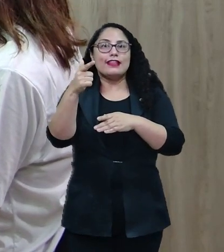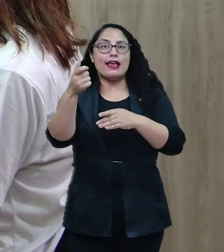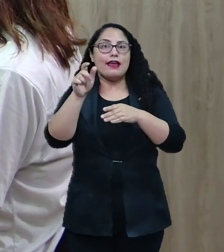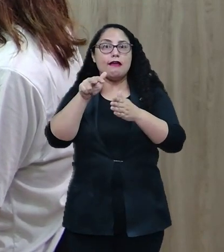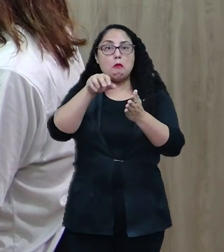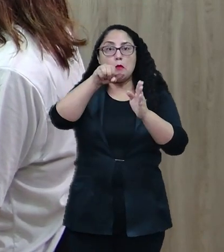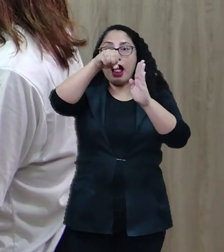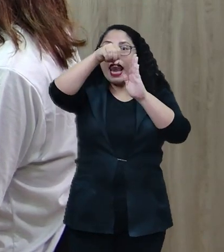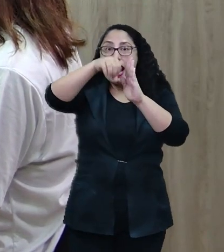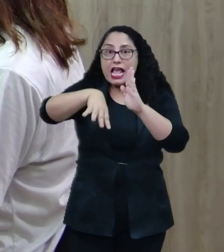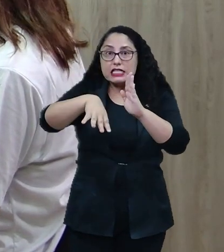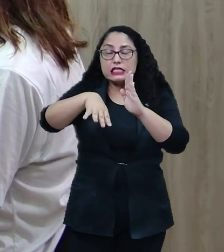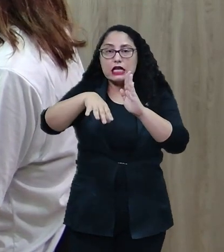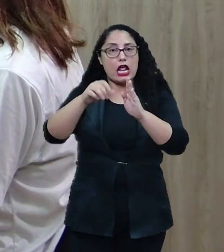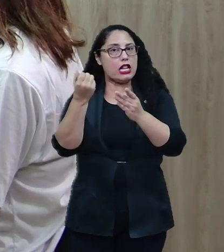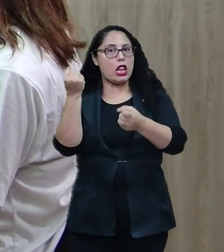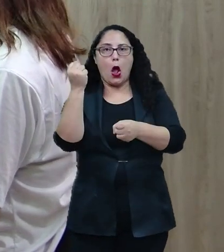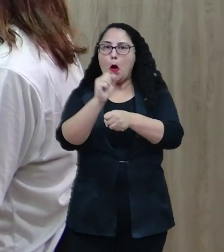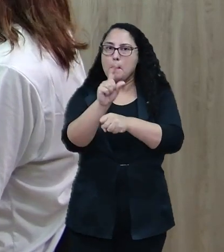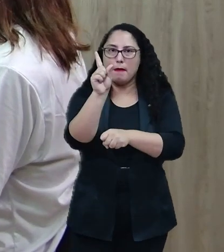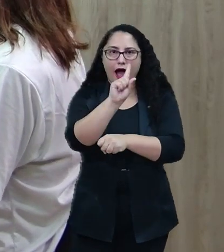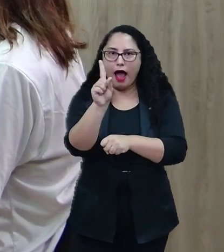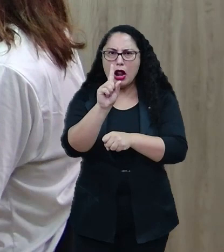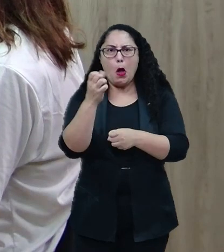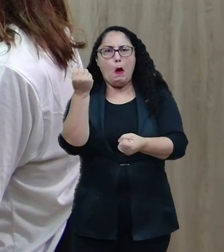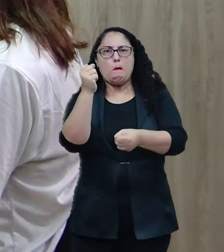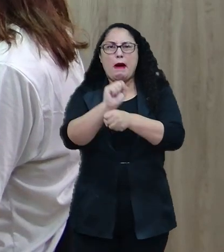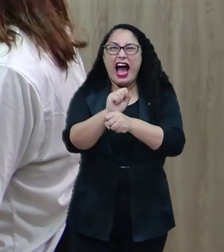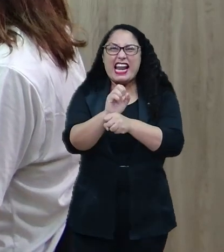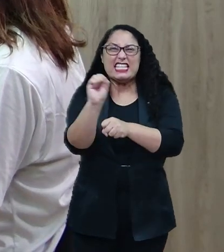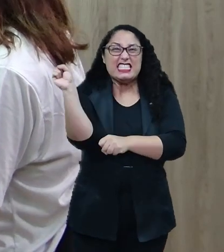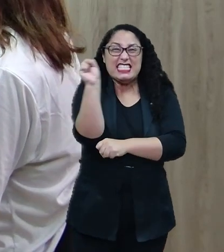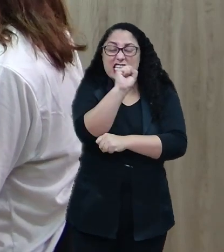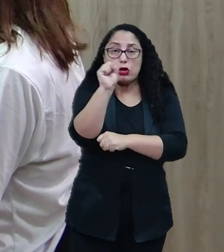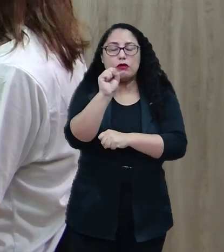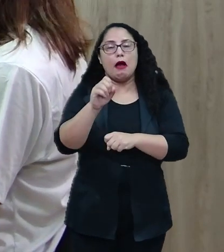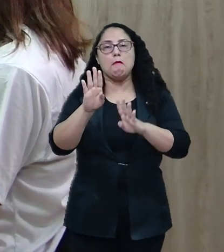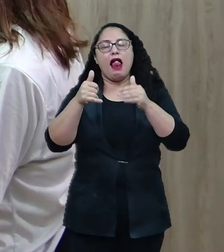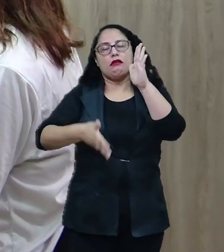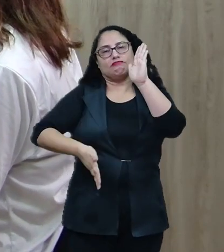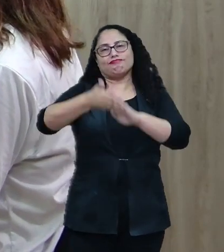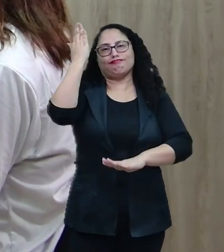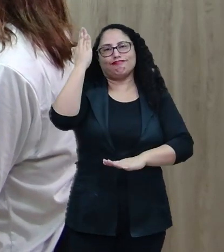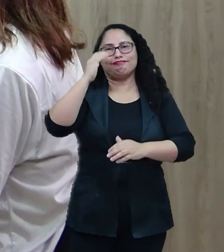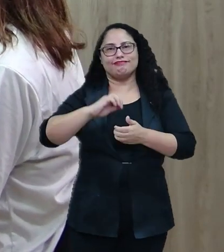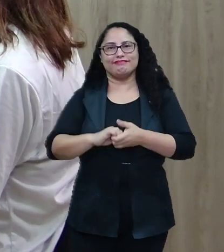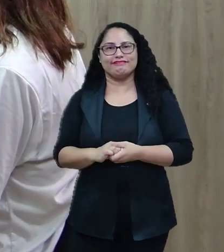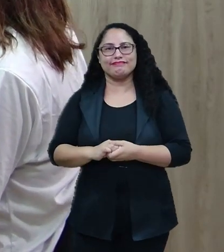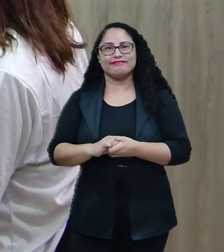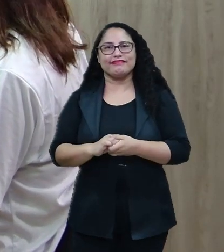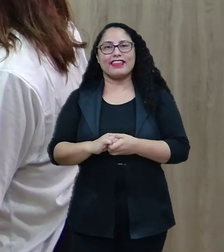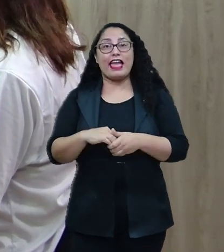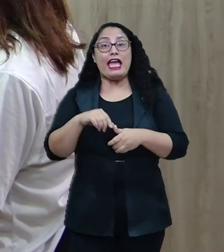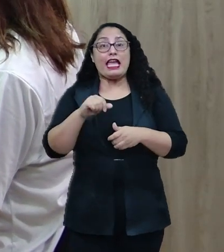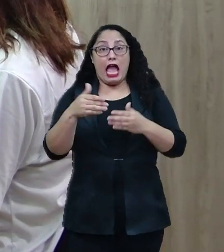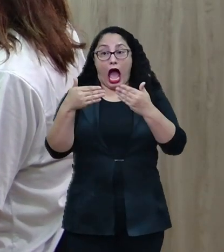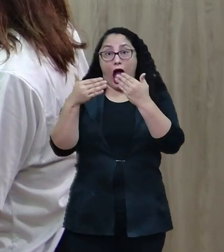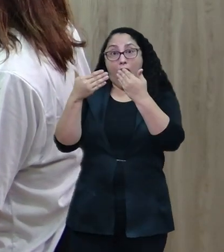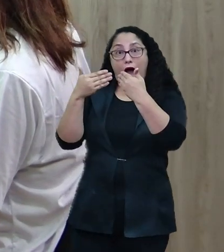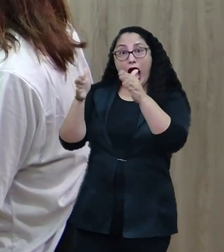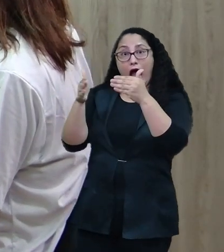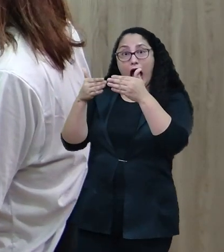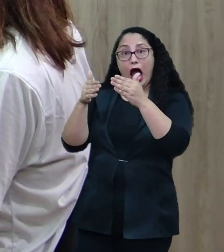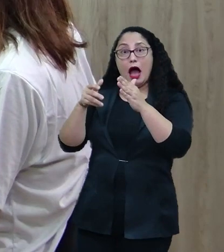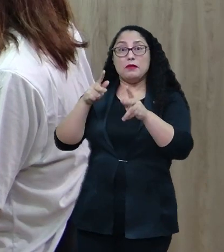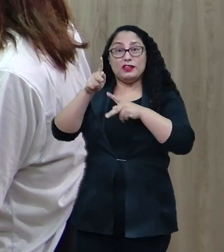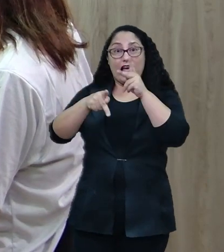pra descer, eles não param. Ou param assim, tipo, segundos e, beleza, vou embora. Porque quem abre a porta